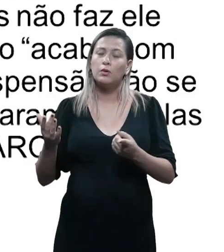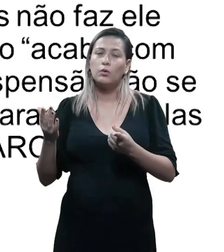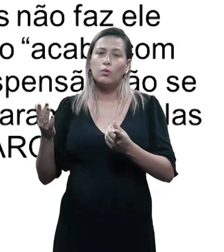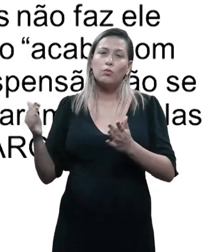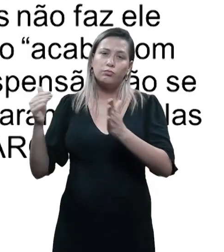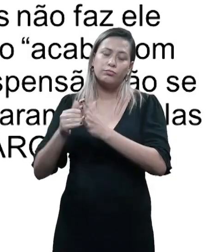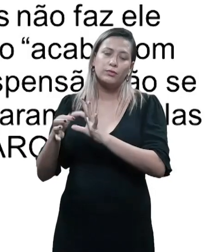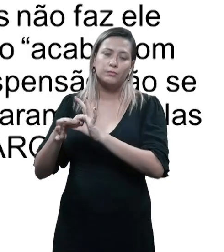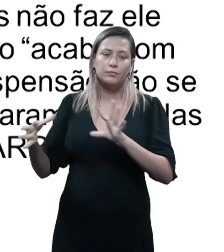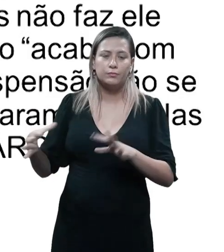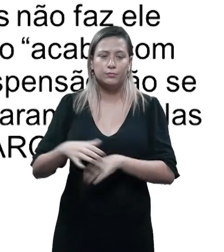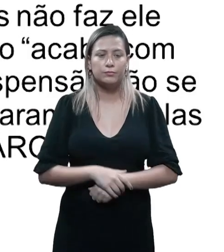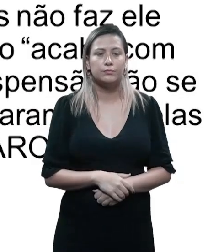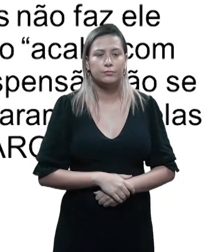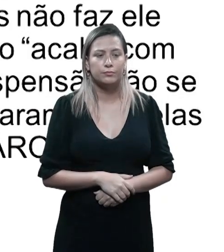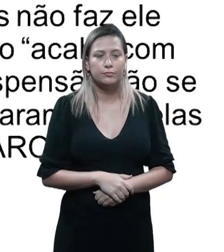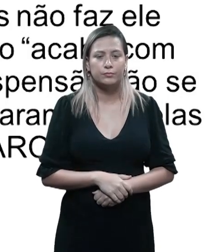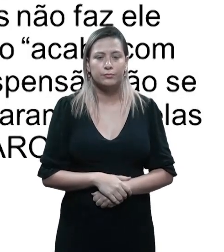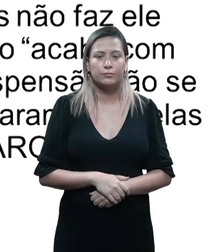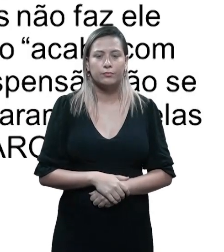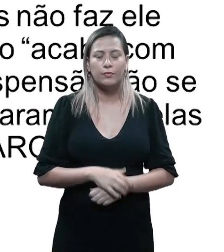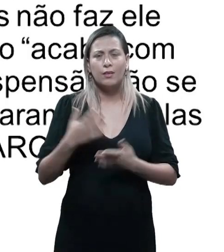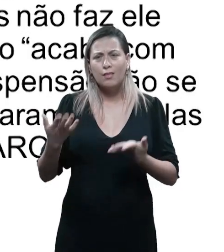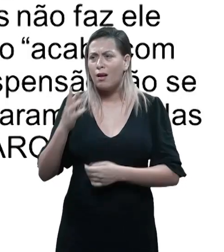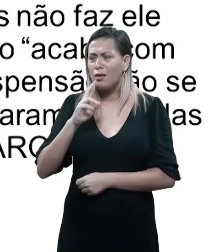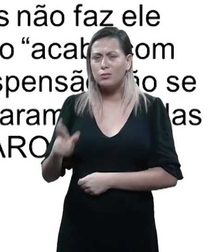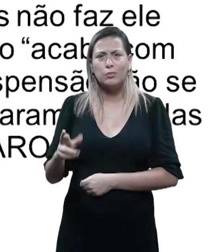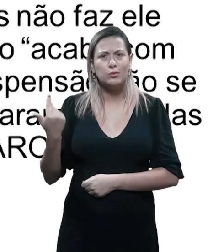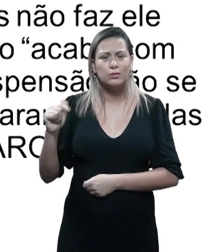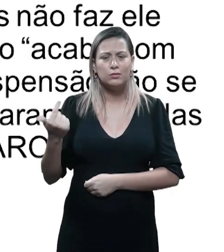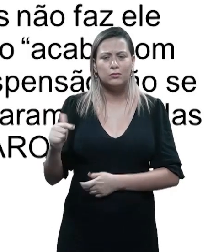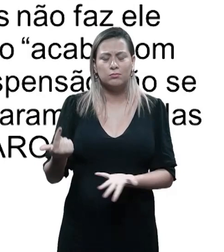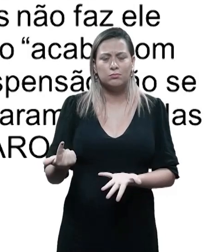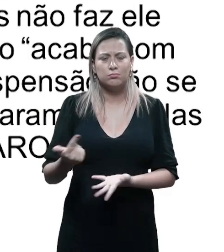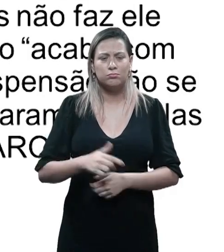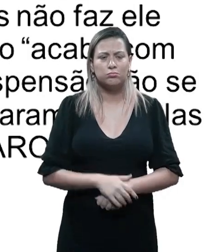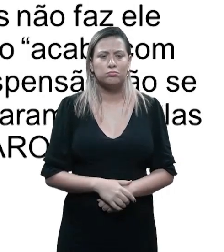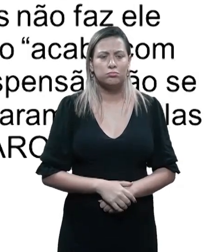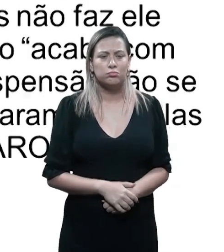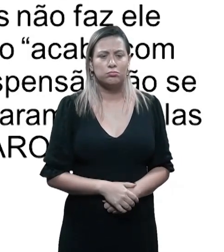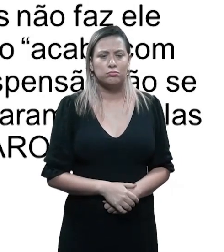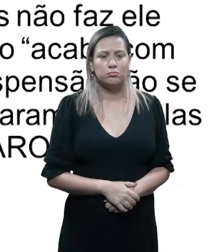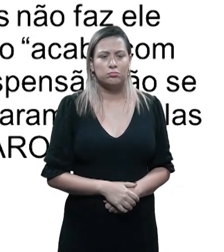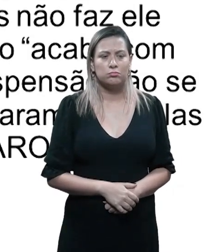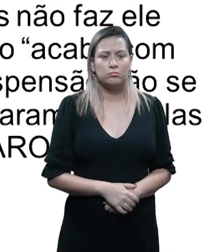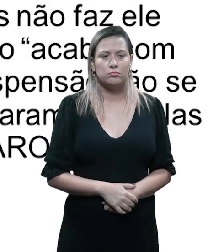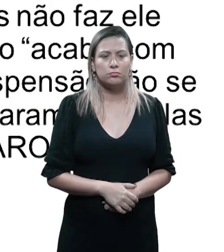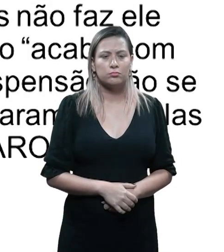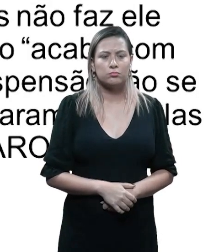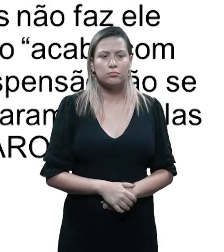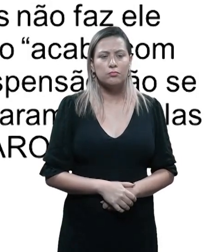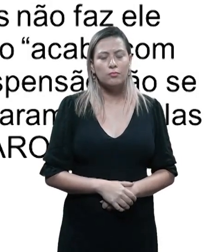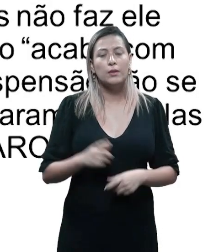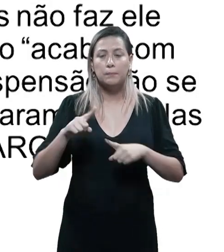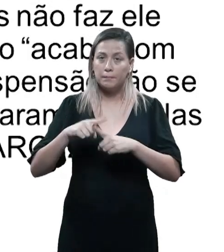textos abertos. O fato de um filme deixar questões sem respostas não faz ele deixar de ser